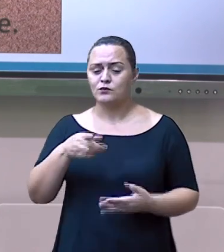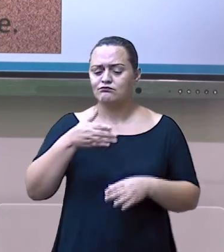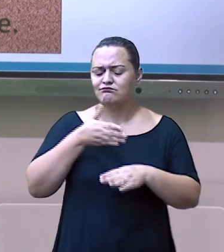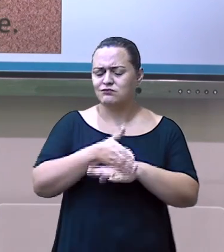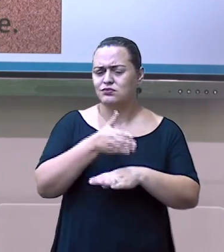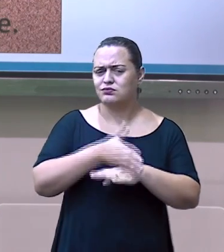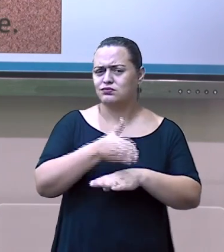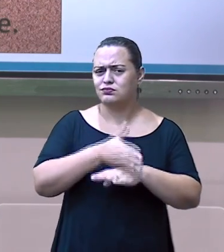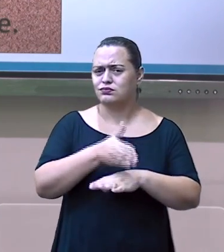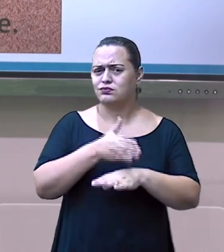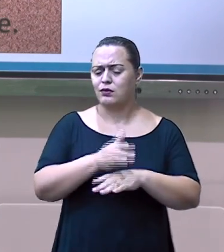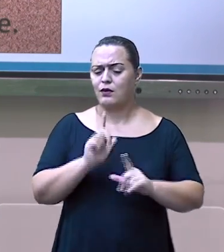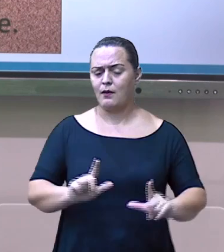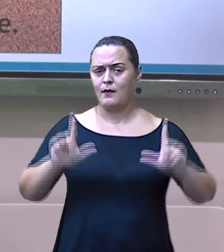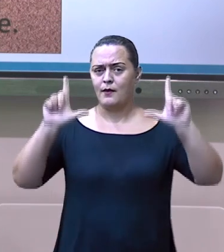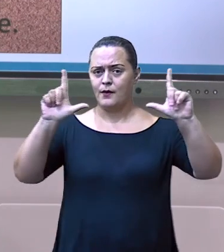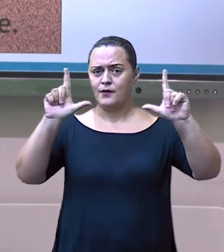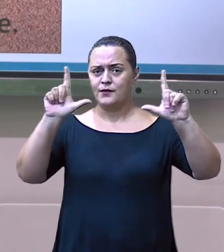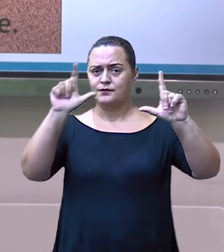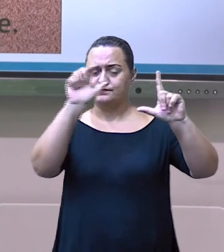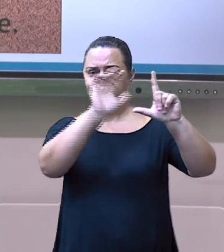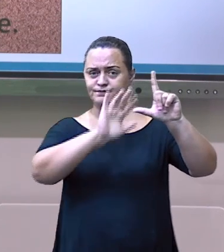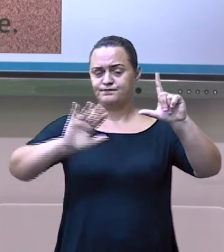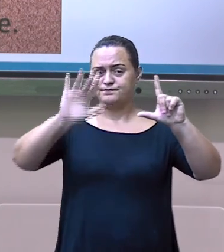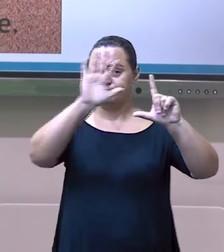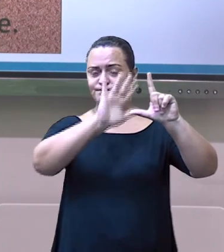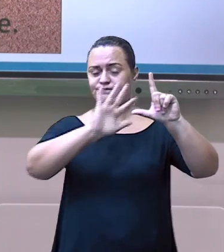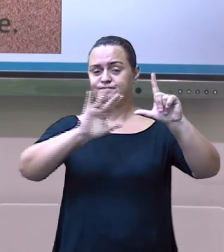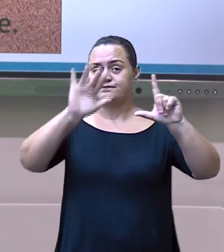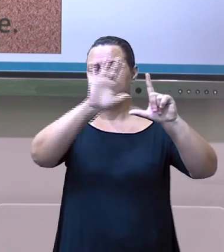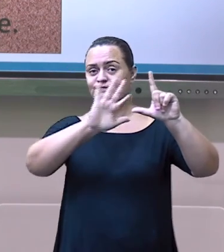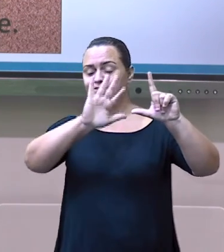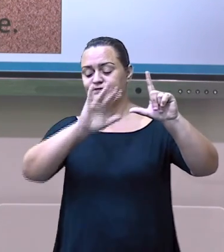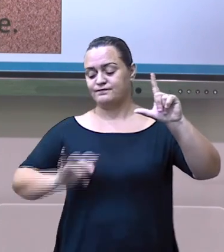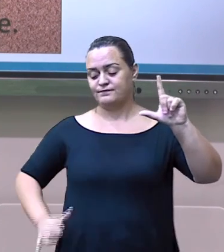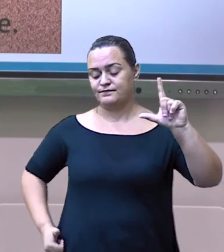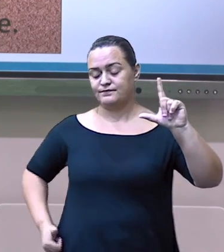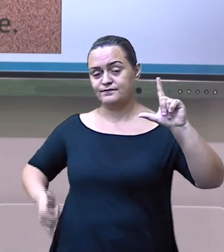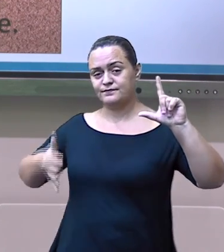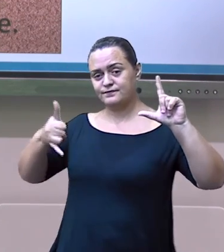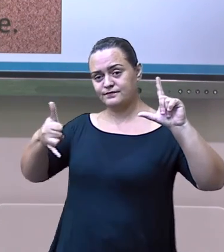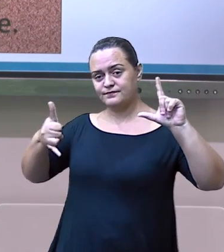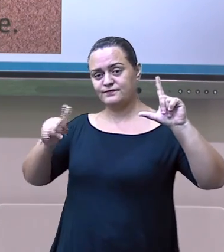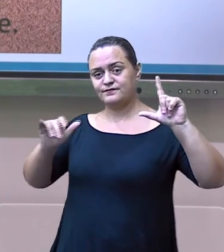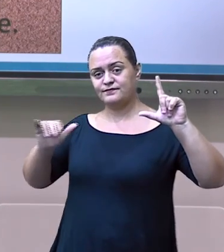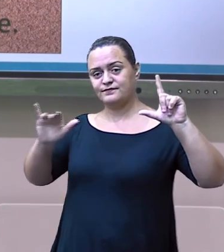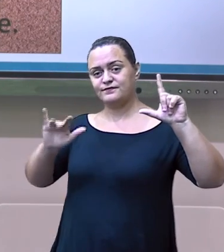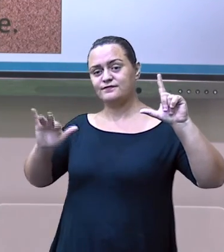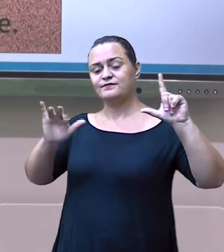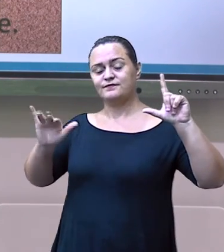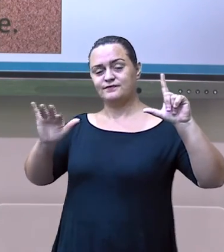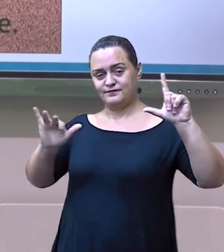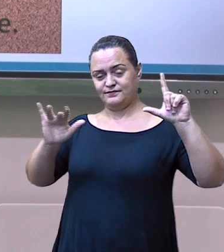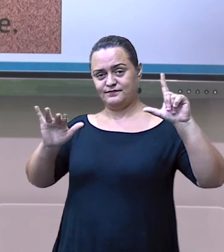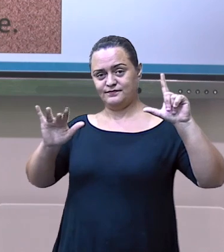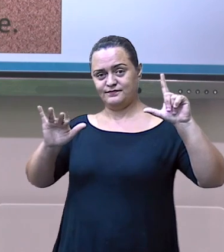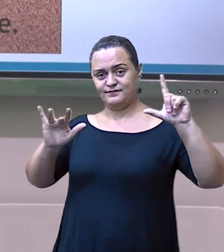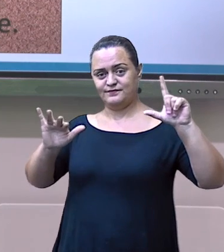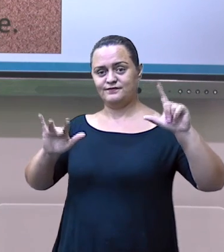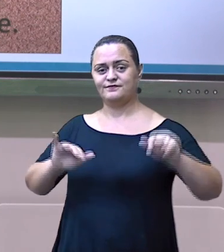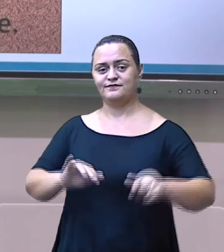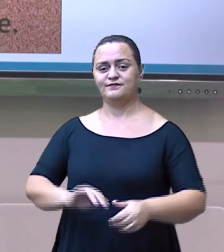nossa plataforma SMED-GV é muito fácil. Basta você apontar a câmera do seu celular